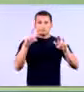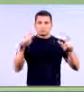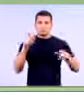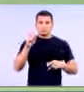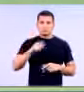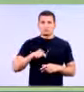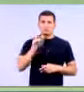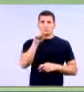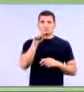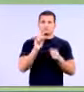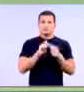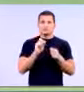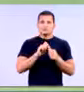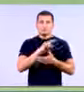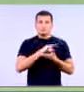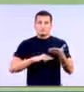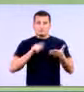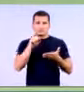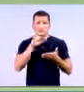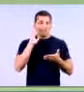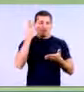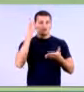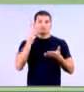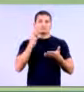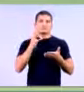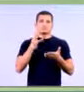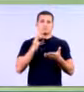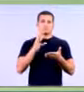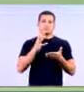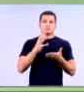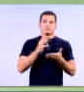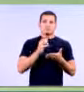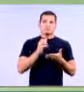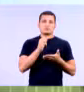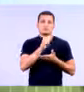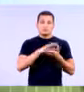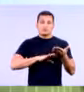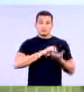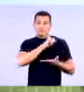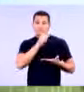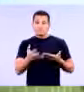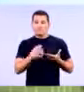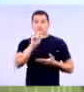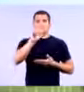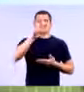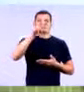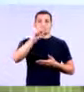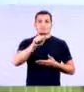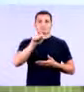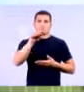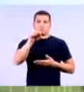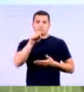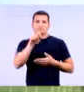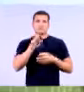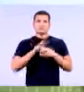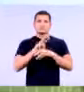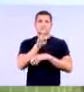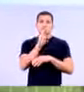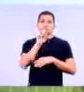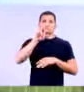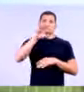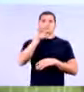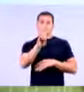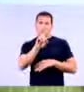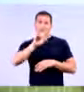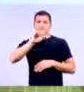você faz o documento, você elabora o texto fora do ambiente virtual. Você elabora num editor de texto, ou